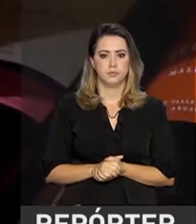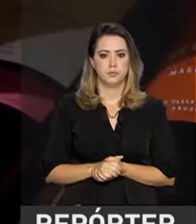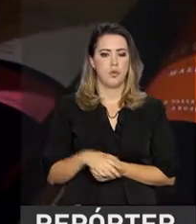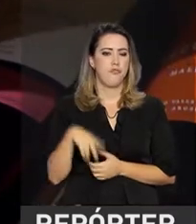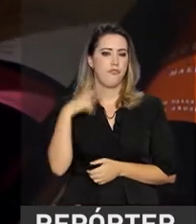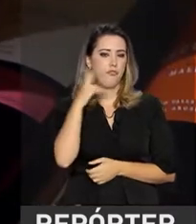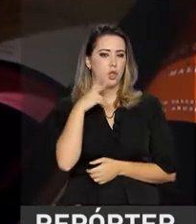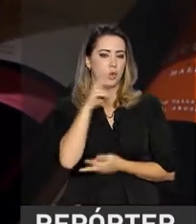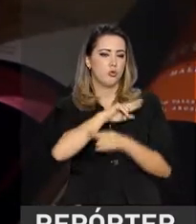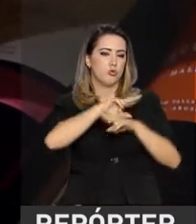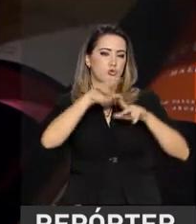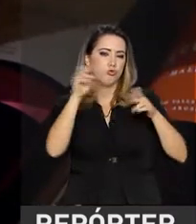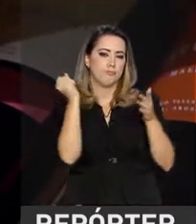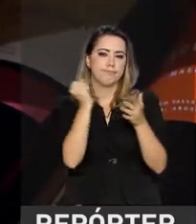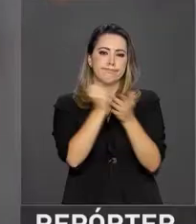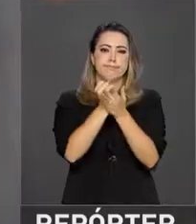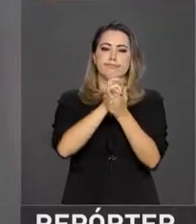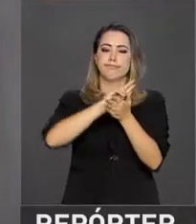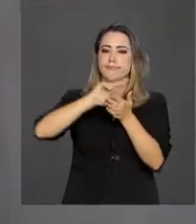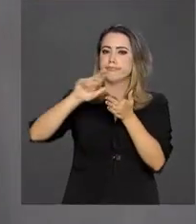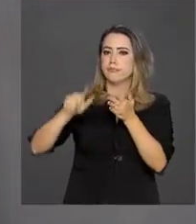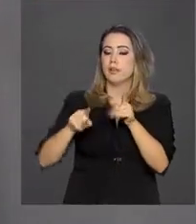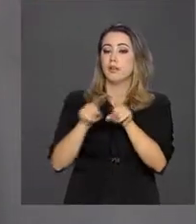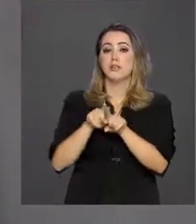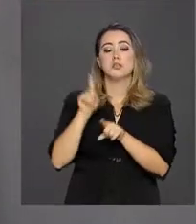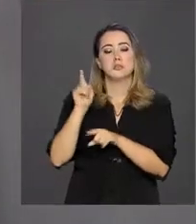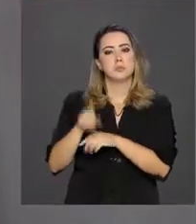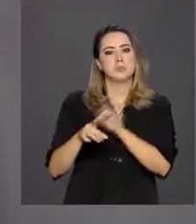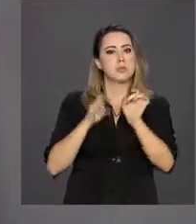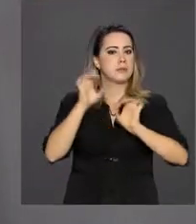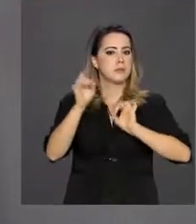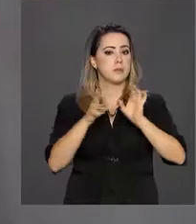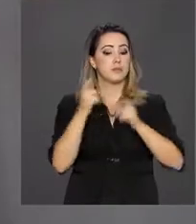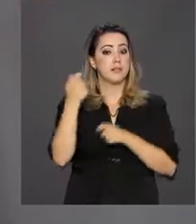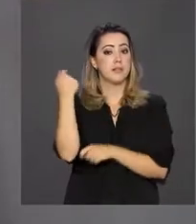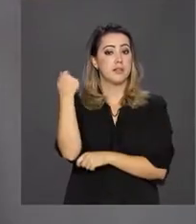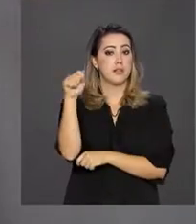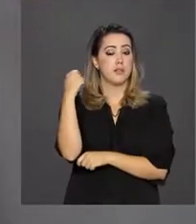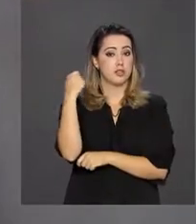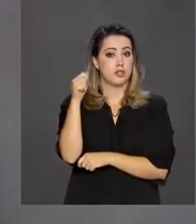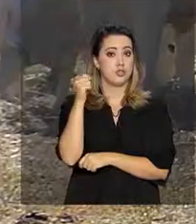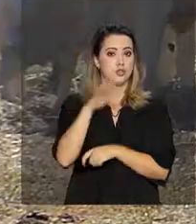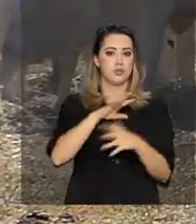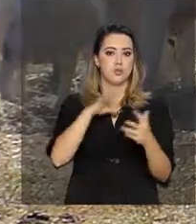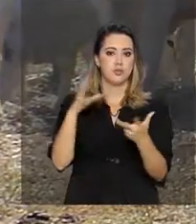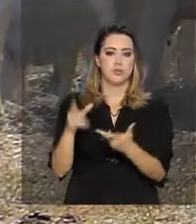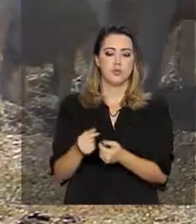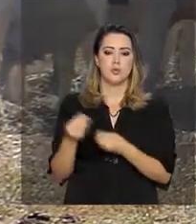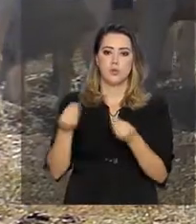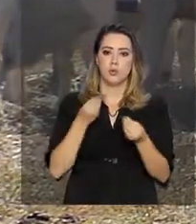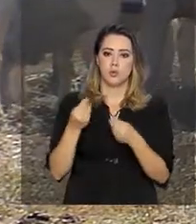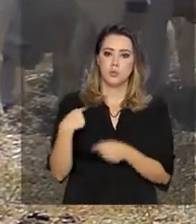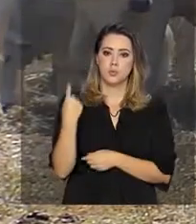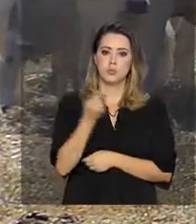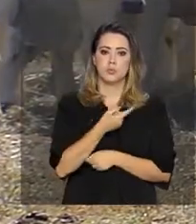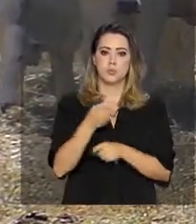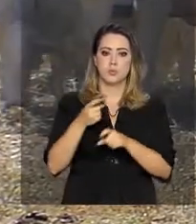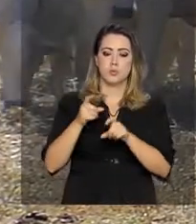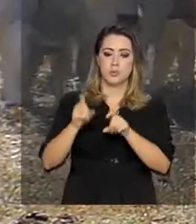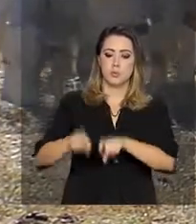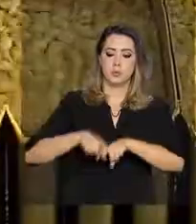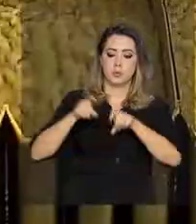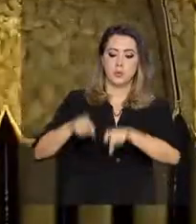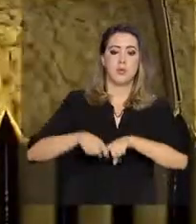vinhos de várias marcas e tipos, uma especialidade da Argentina para o mundo, como os produtos agropecuários